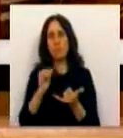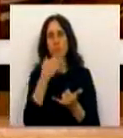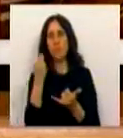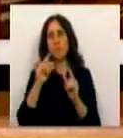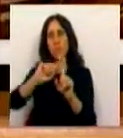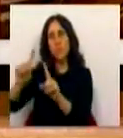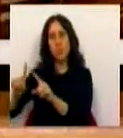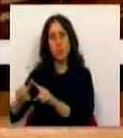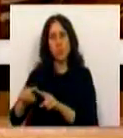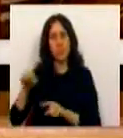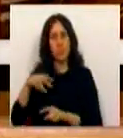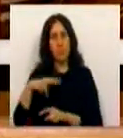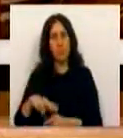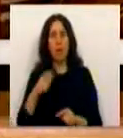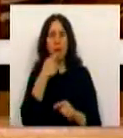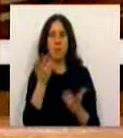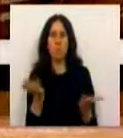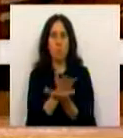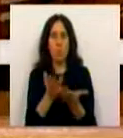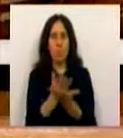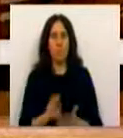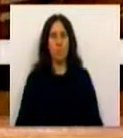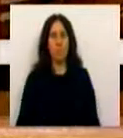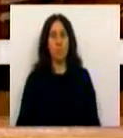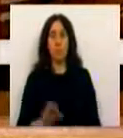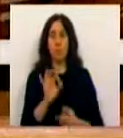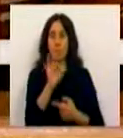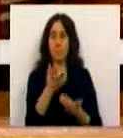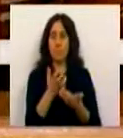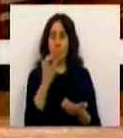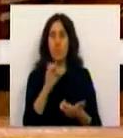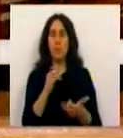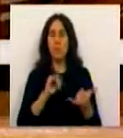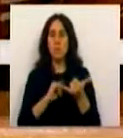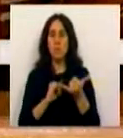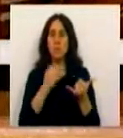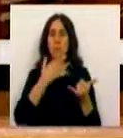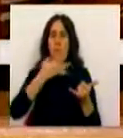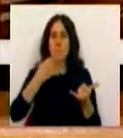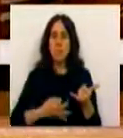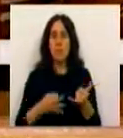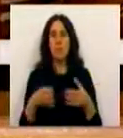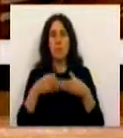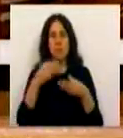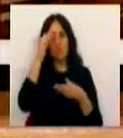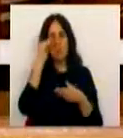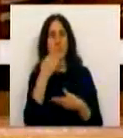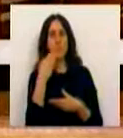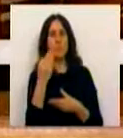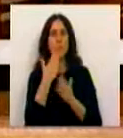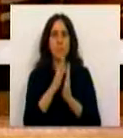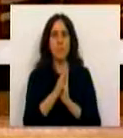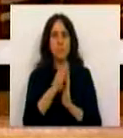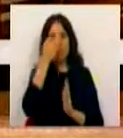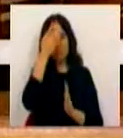em Portugal. Realça ainda que foram pedidos contributos a todas as organizações representadas no Conselho Consultivo da Juventude e que,